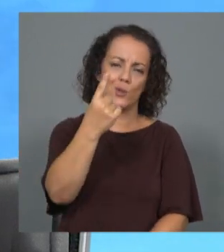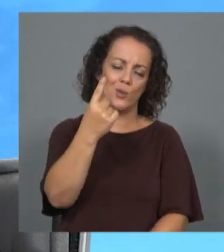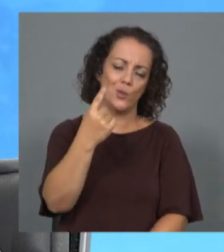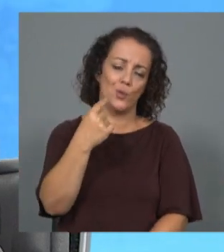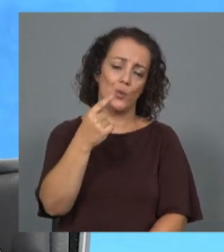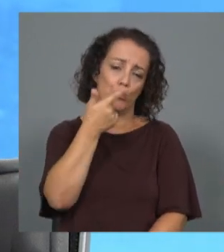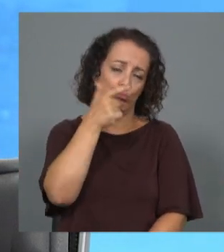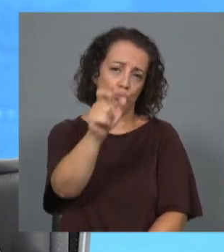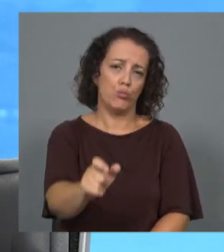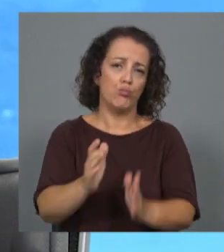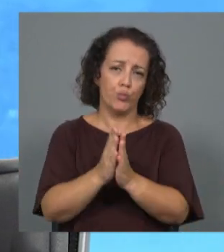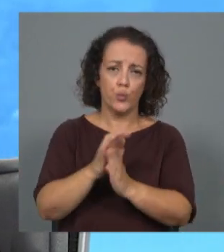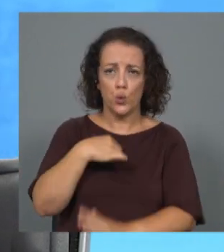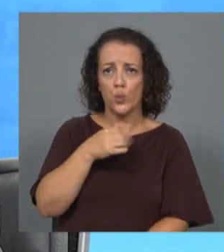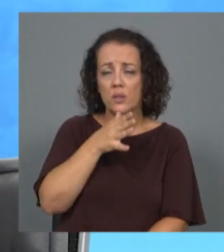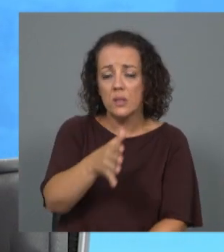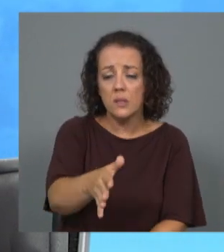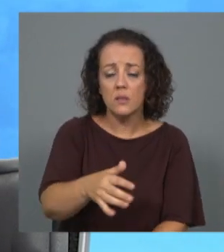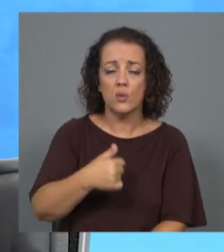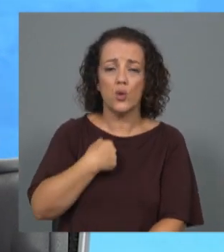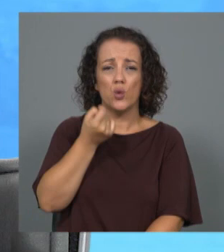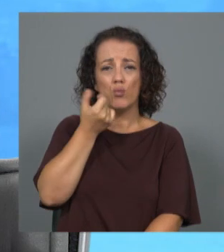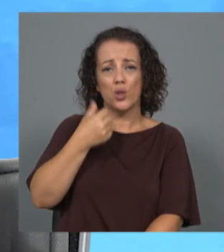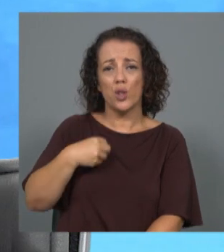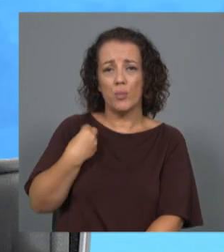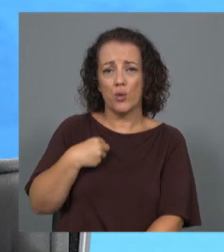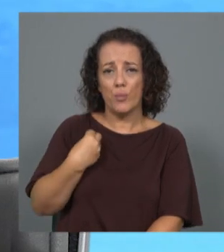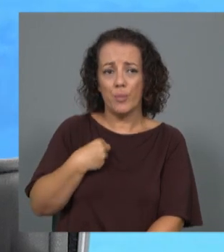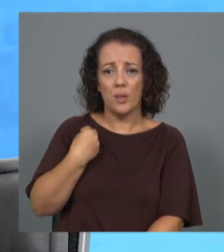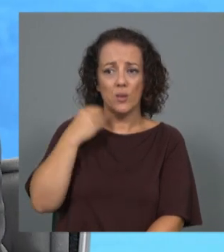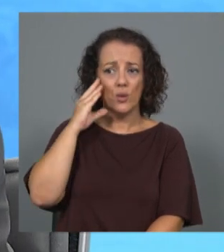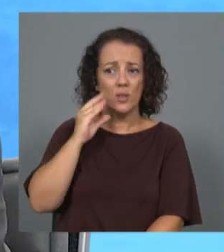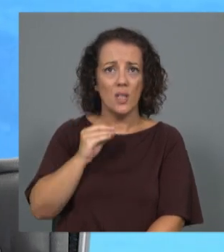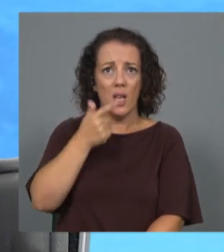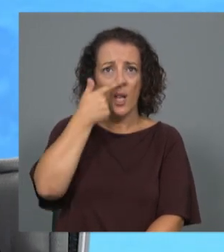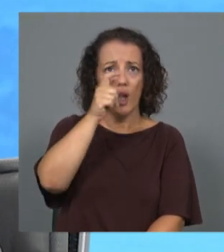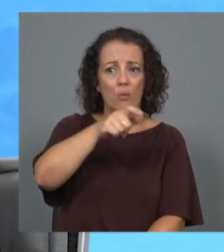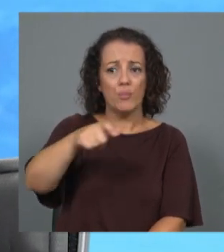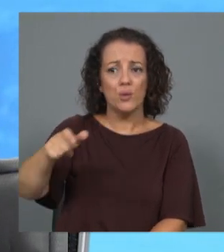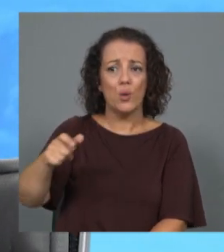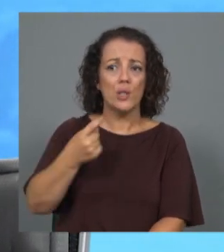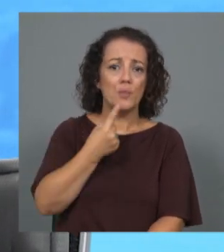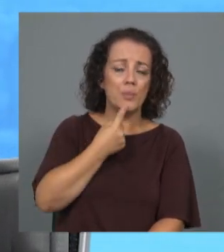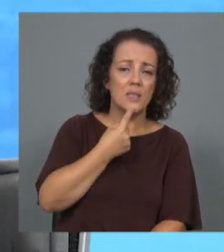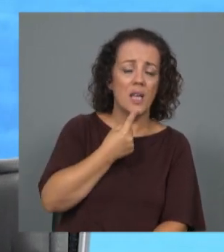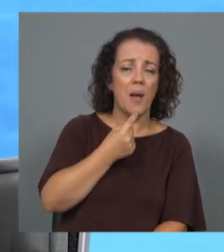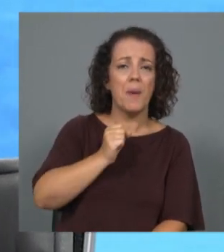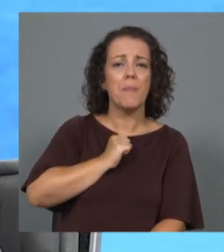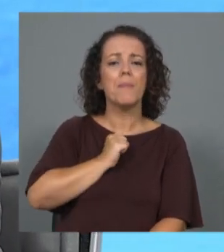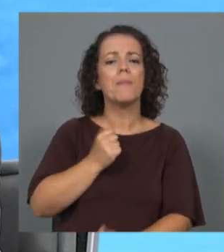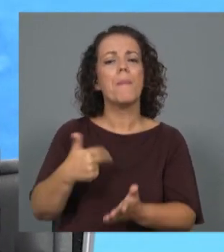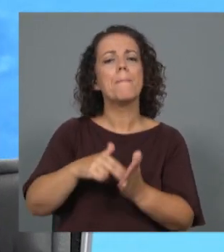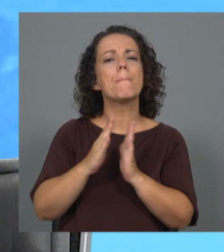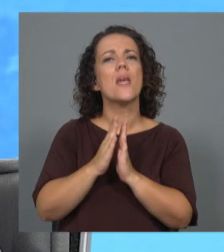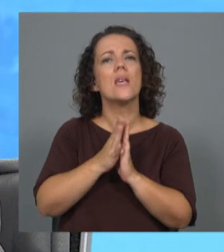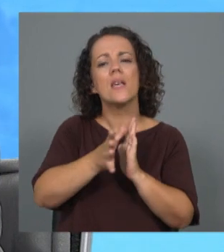olha, eu estou um pouco preocupado porque não sei se as pessoas entendem o que eu procuro transmitir na homilia, e ele